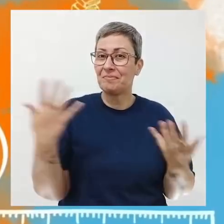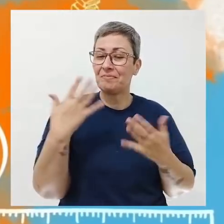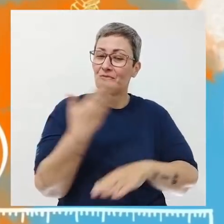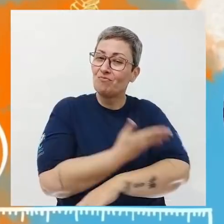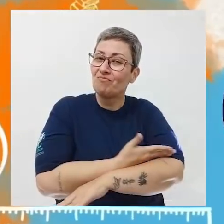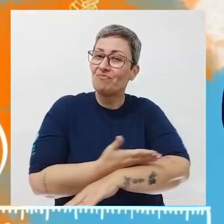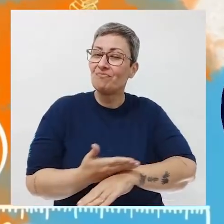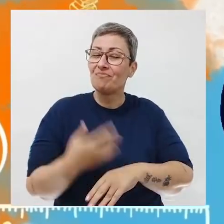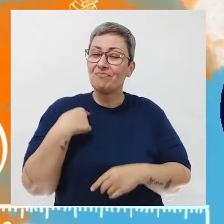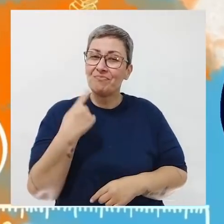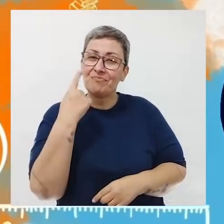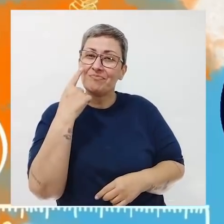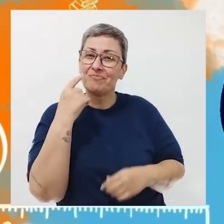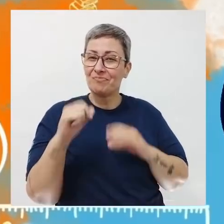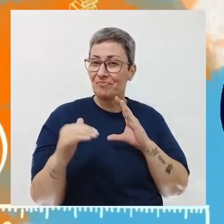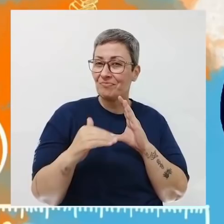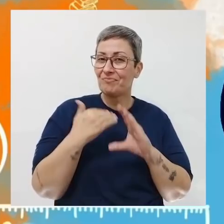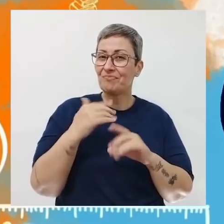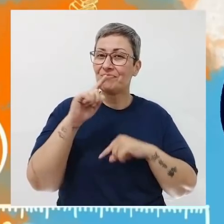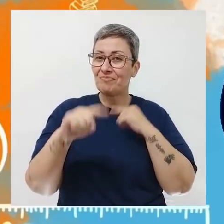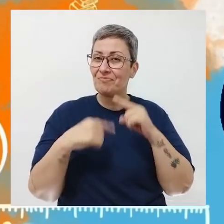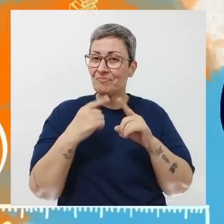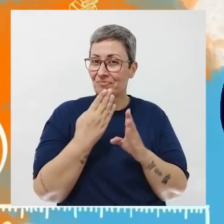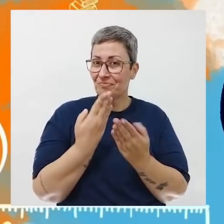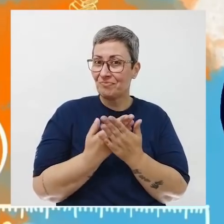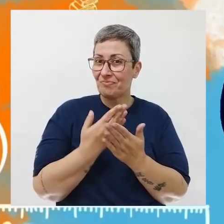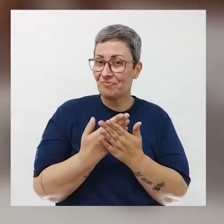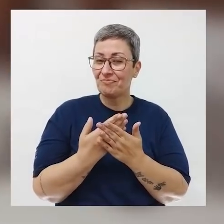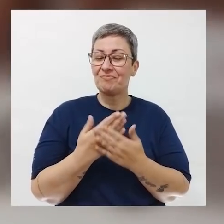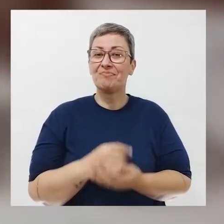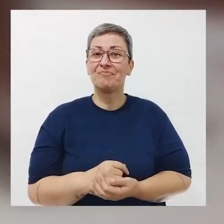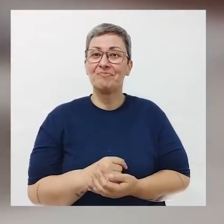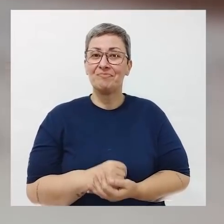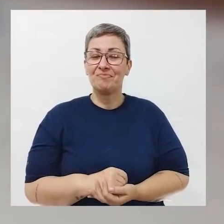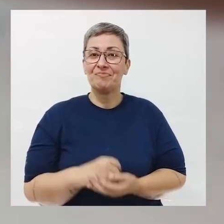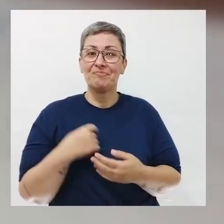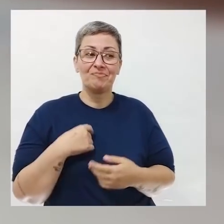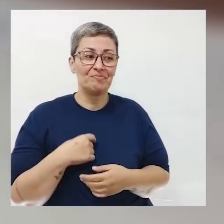já é de costume, vamos dar uma olhada no que vocês mandaram depois da nossa última aula?